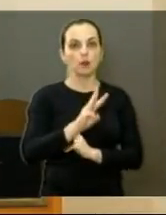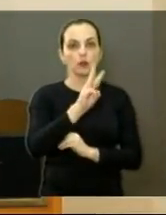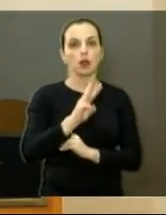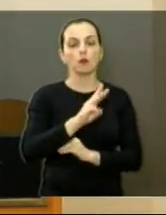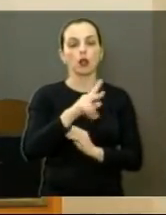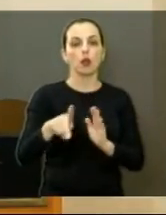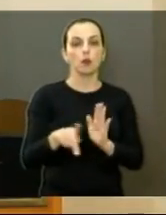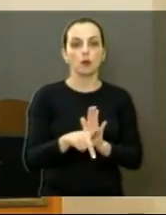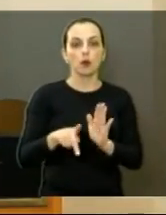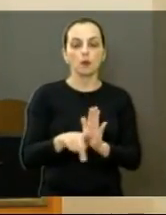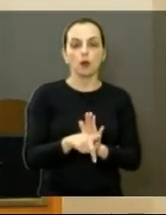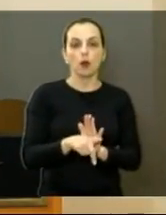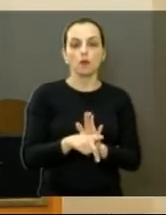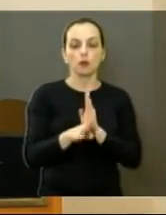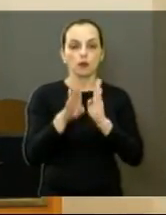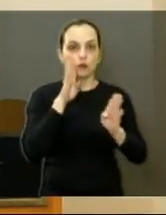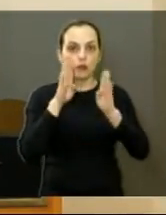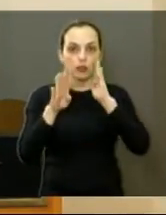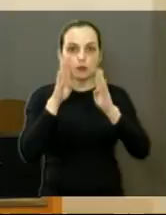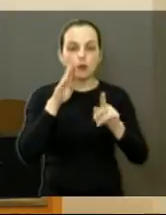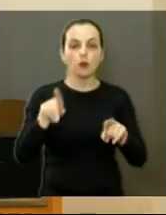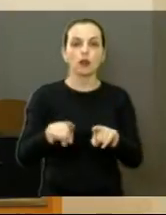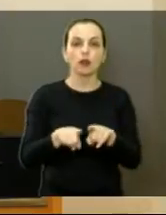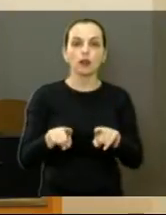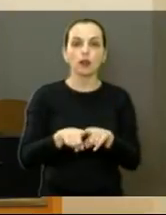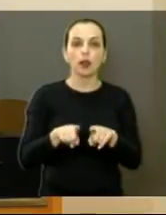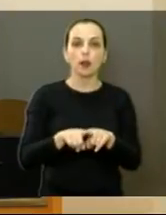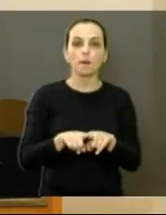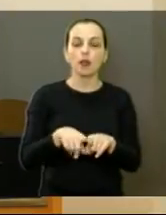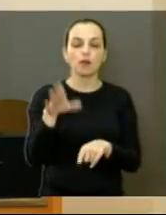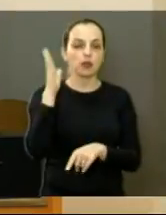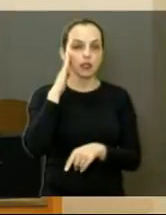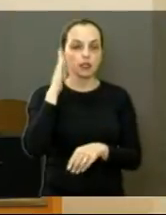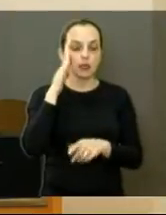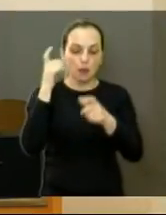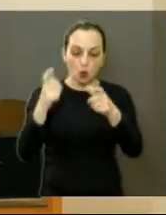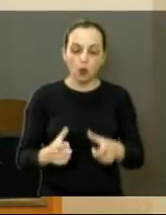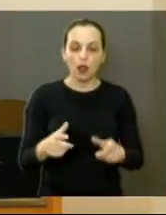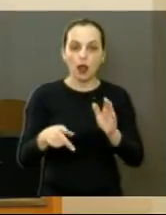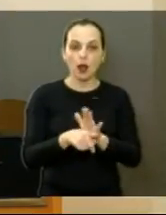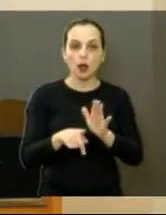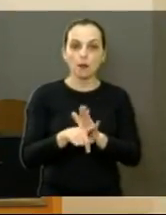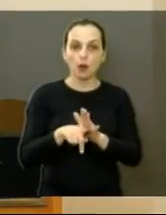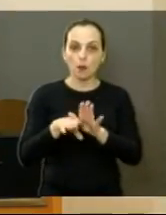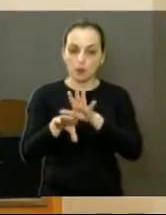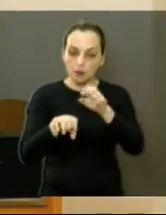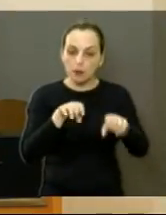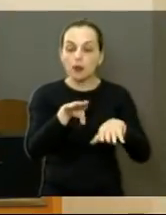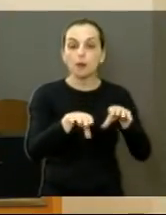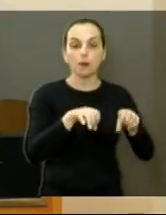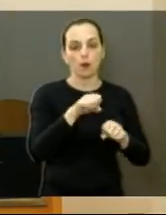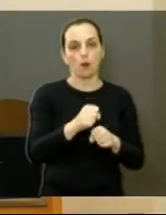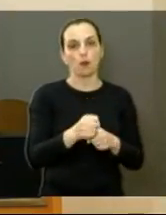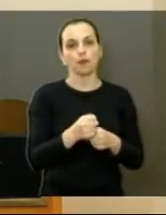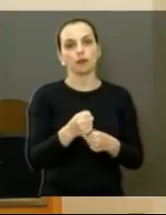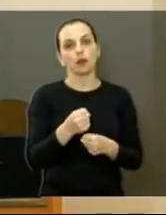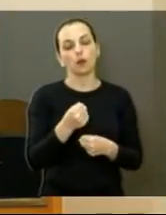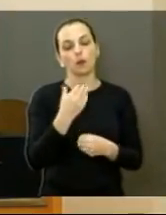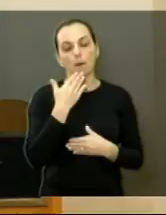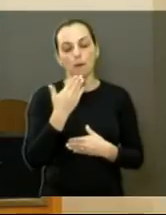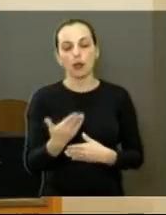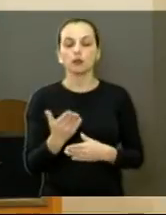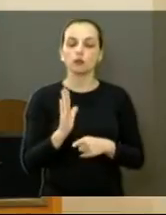Solidárias. Inclusive, lá vocês vão ter acesso aos pontos de arrecadação. Então, fica aqui o meu apelo para que vocês colaborem